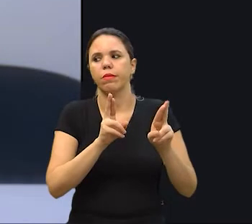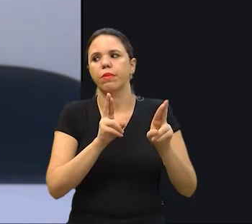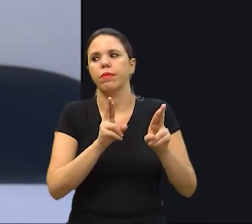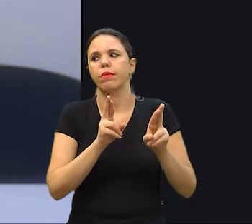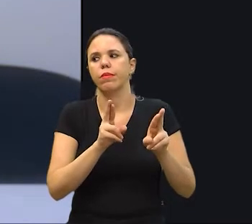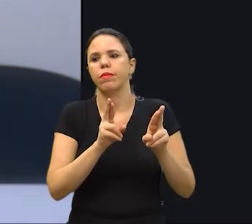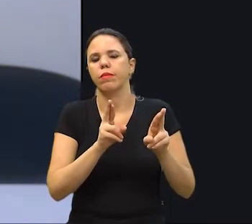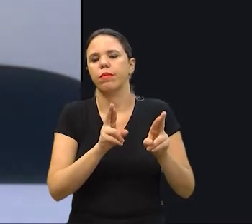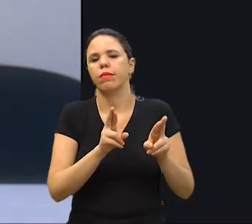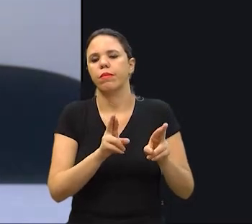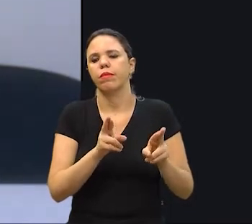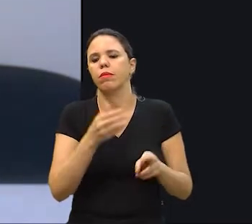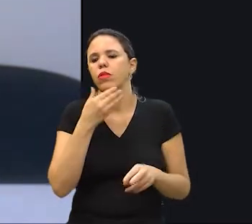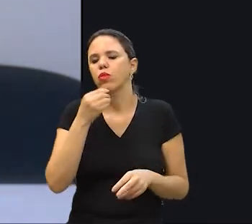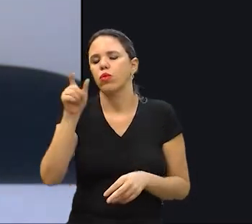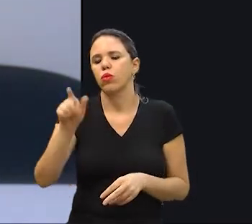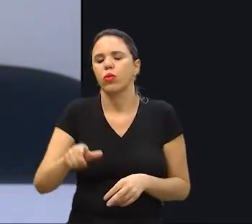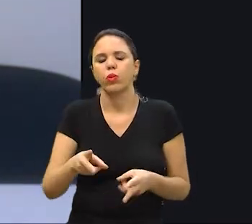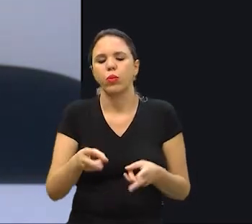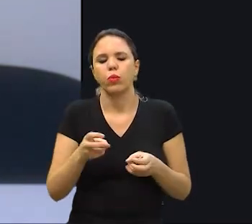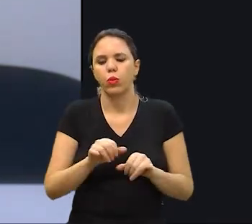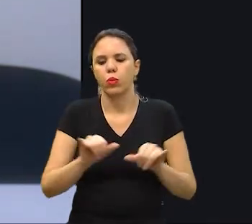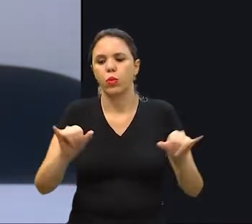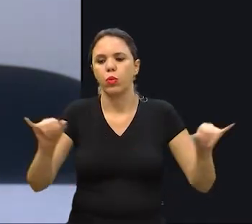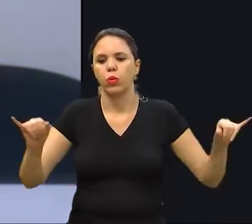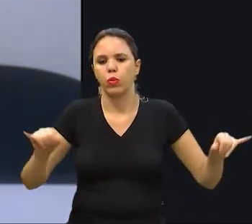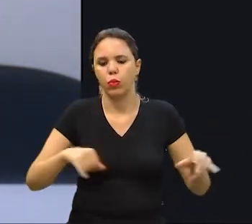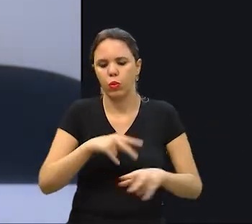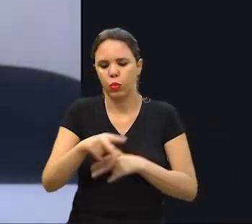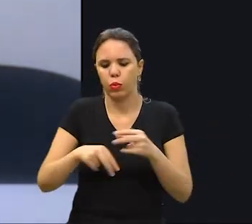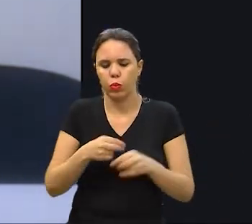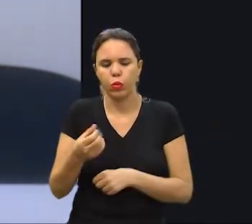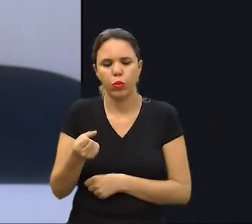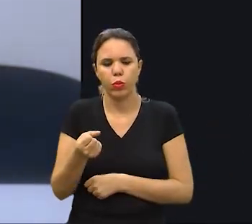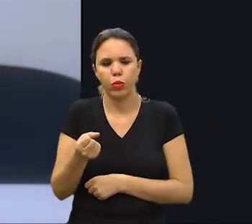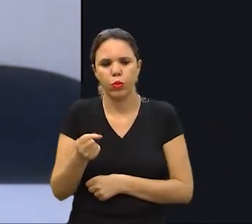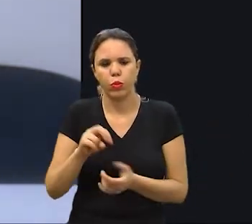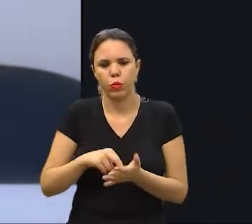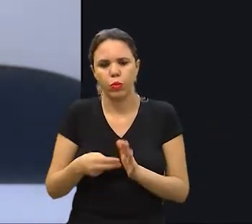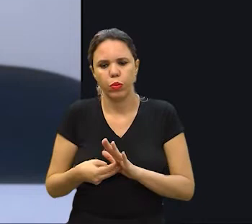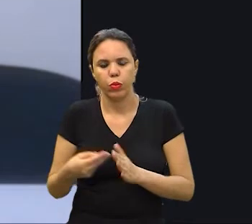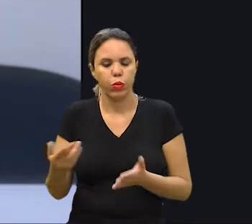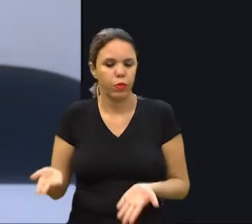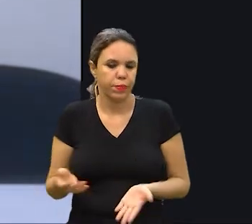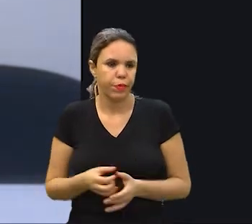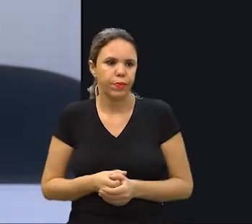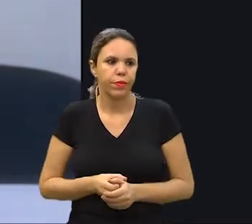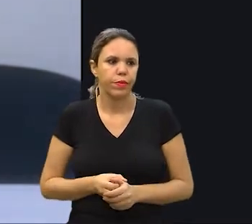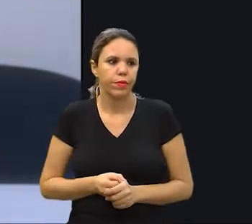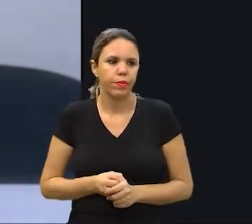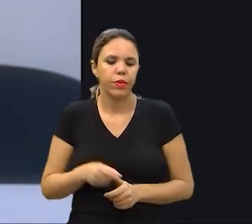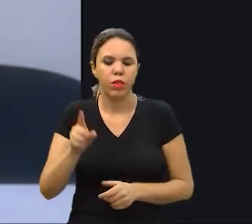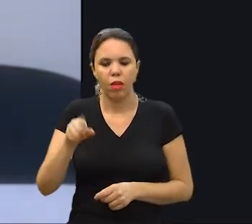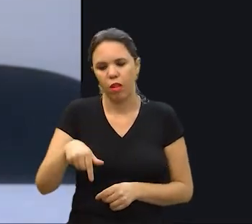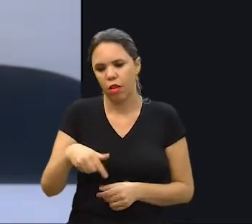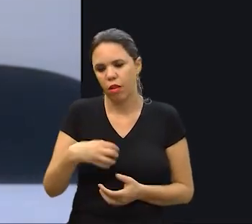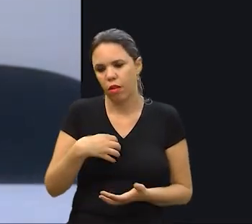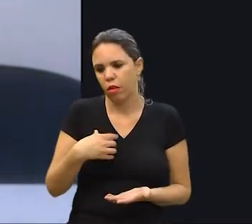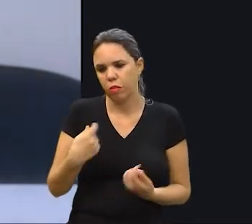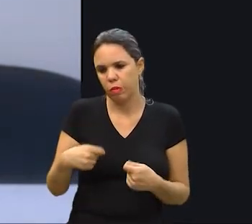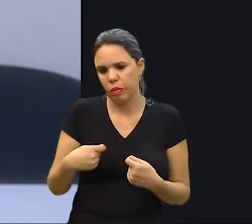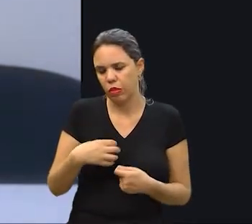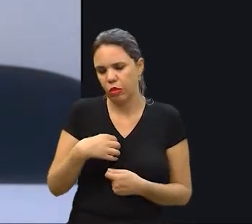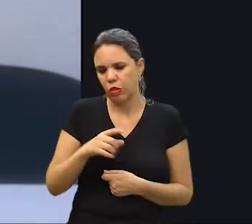túnel. E ele percebe porque a campanha do Laço Branco traduz isso. Olha, se você é assim,